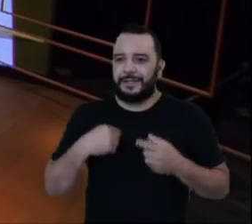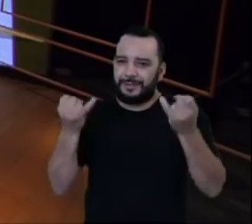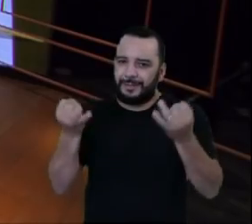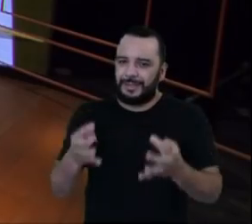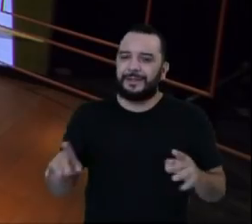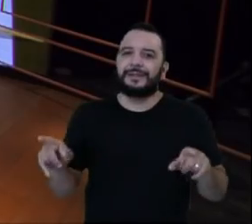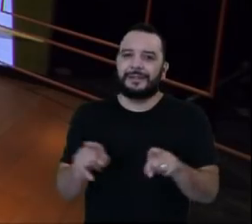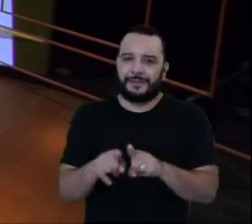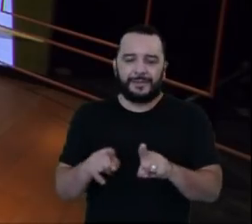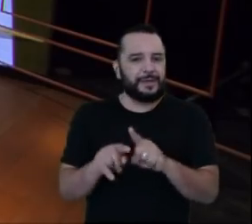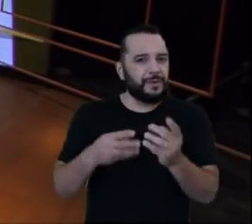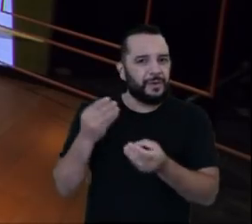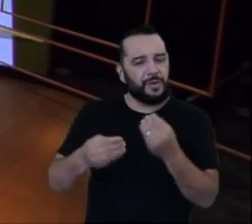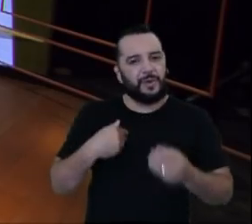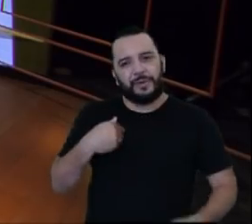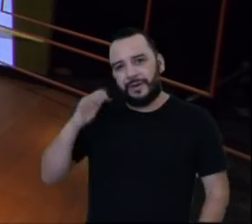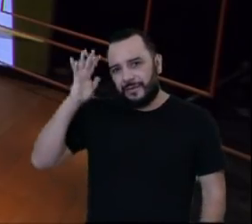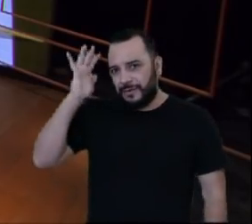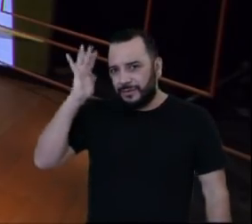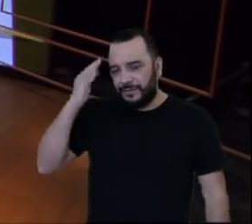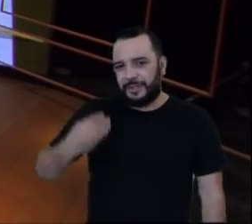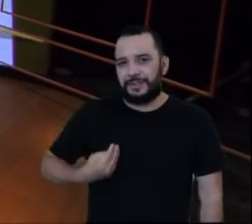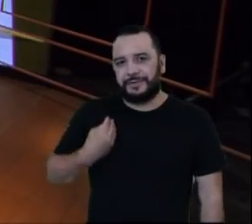isso e tal. Aí a mamãe faleceu.